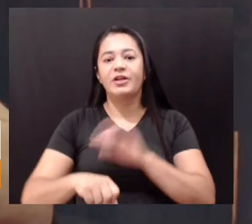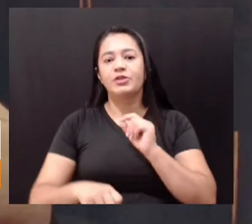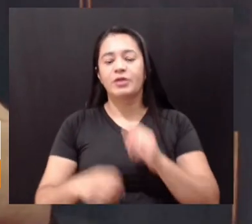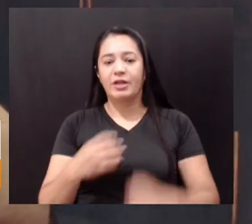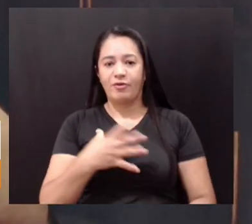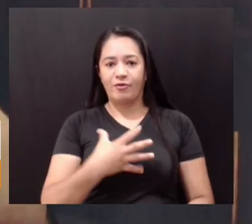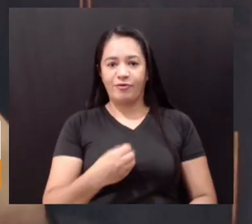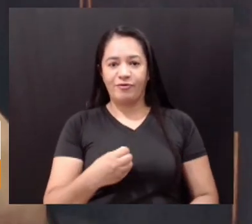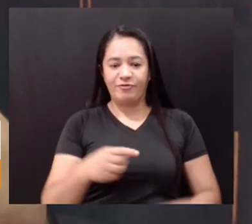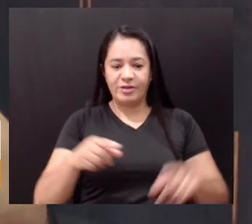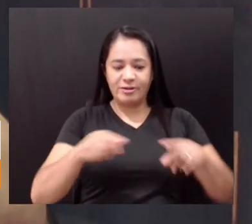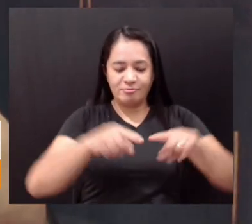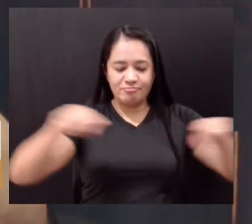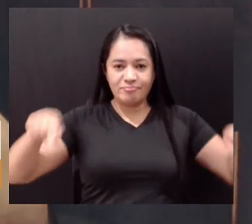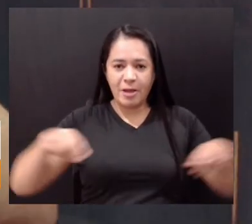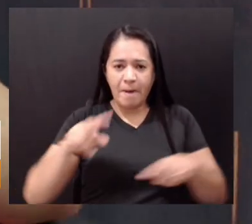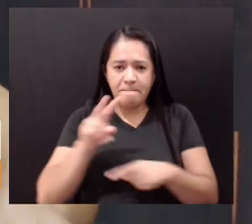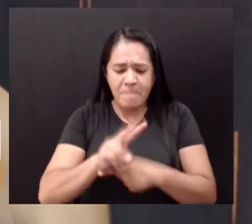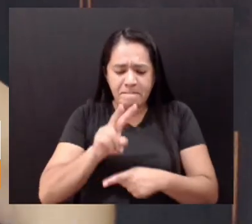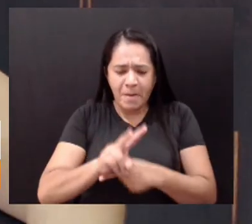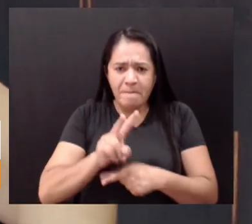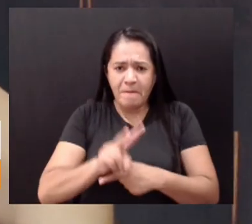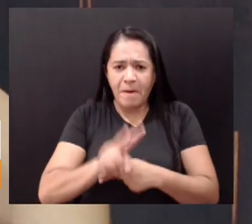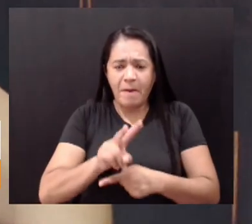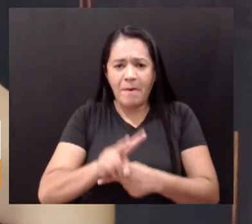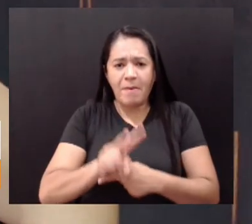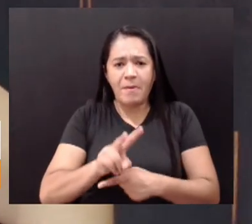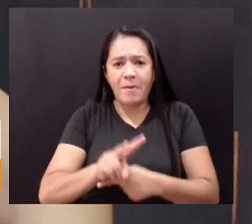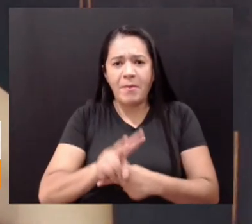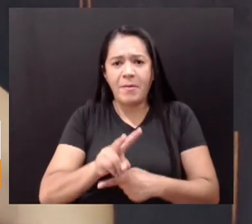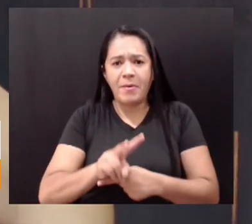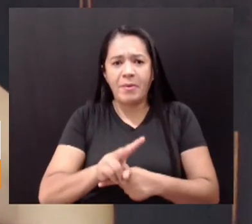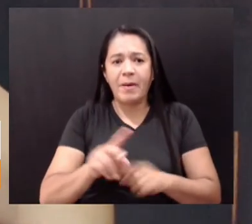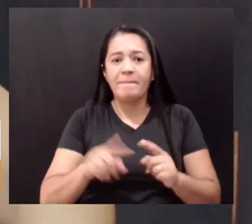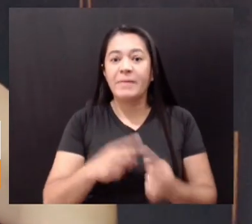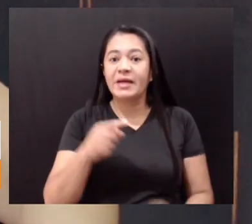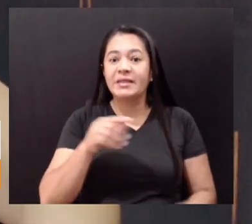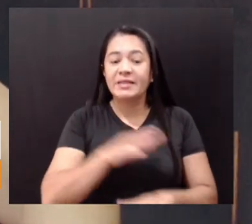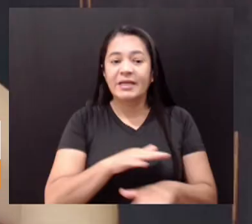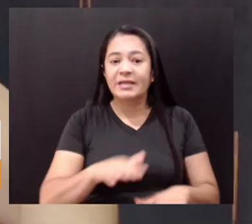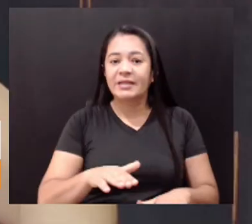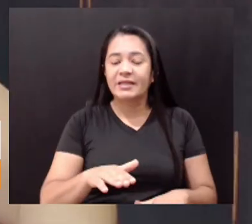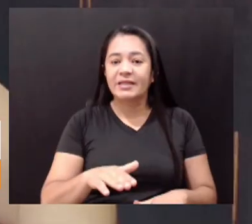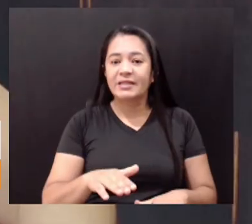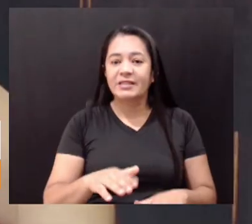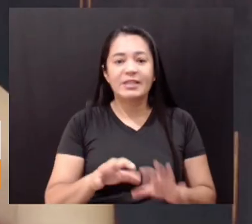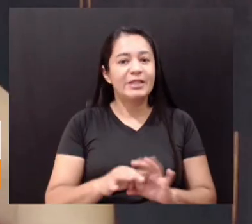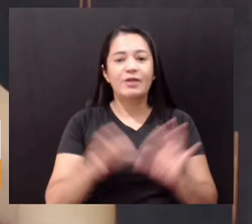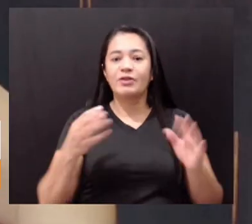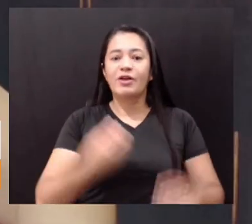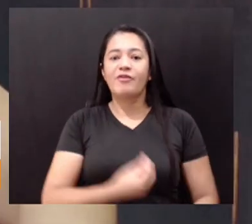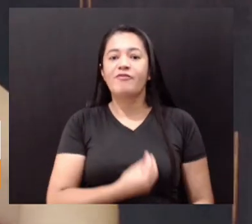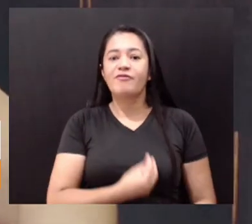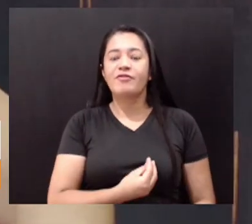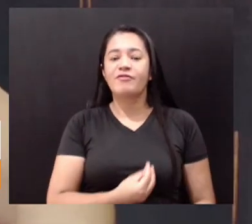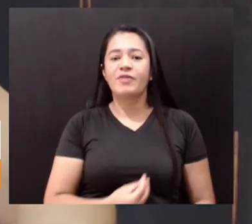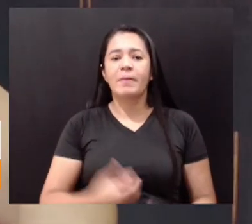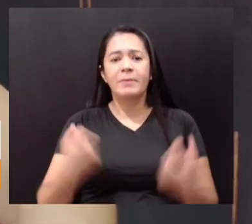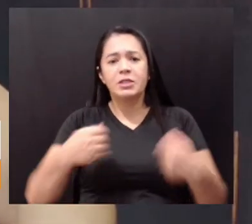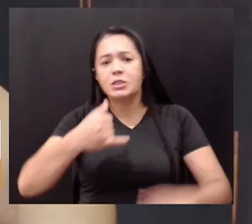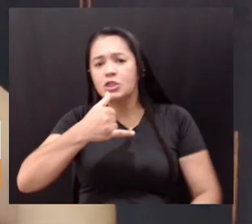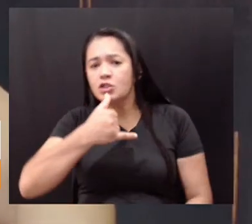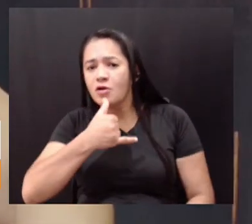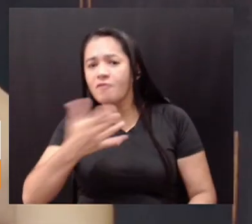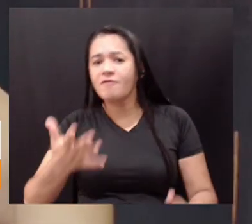e que não dão para essa criança condições dela viver o que ela precisa viver na fase, que é viver frustração, que é descobrir que ele